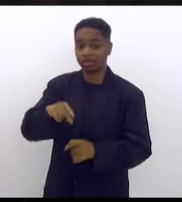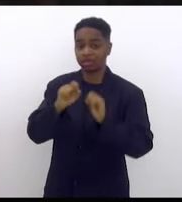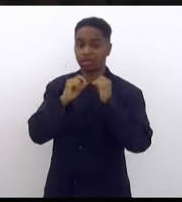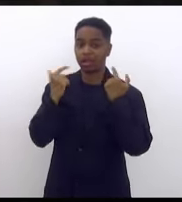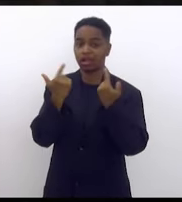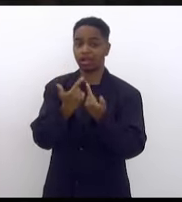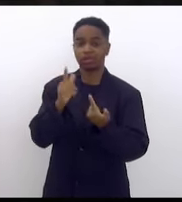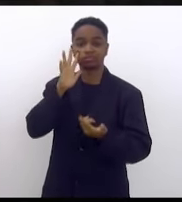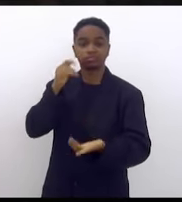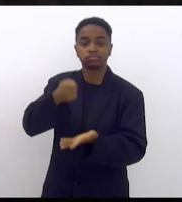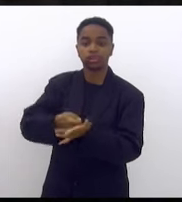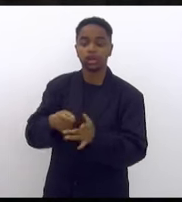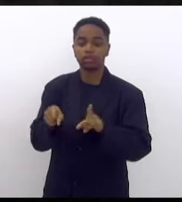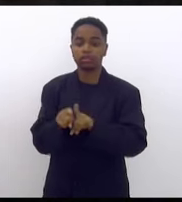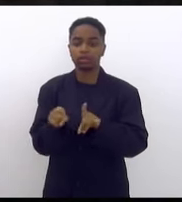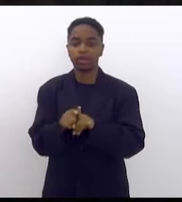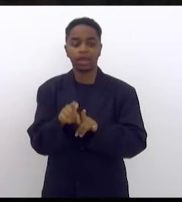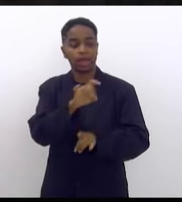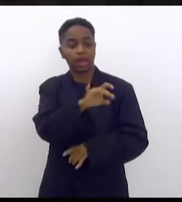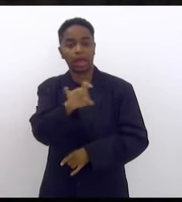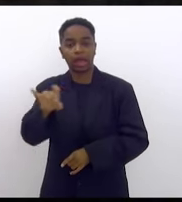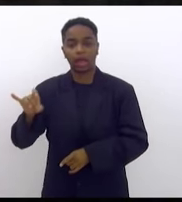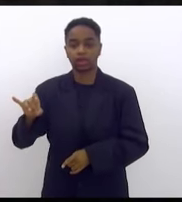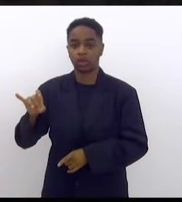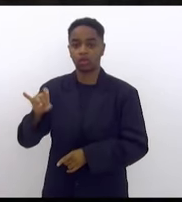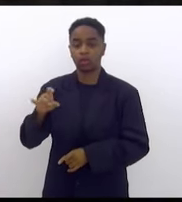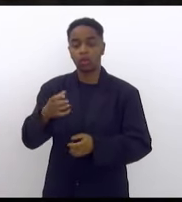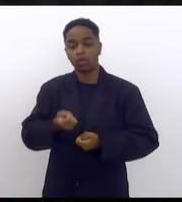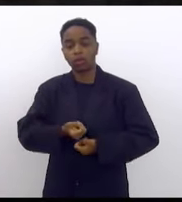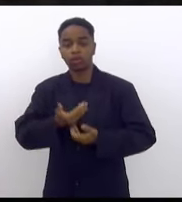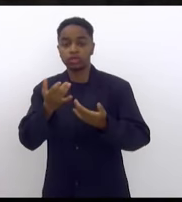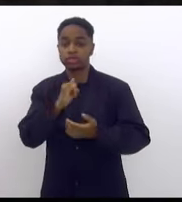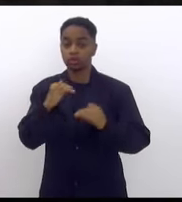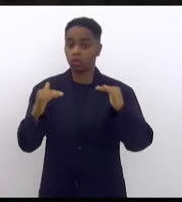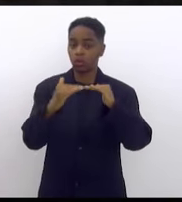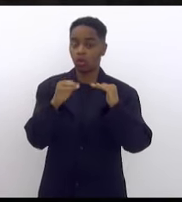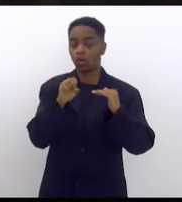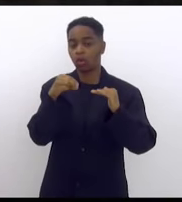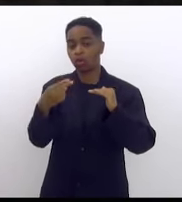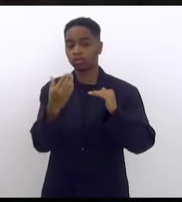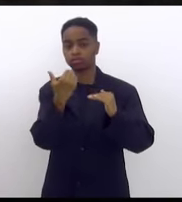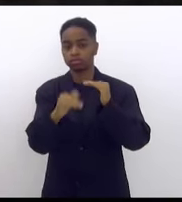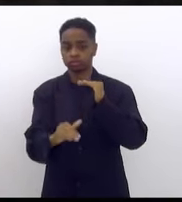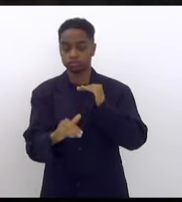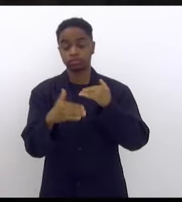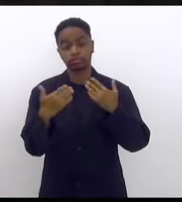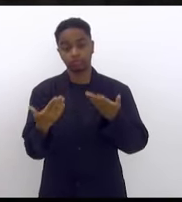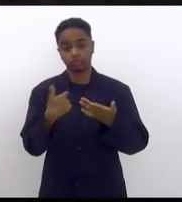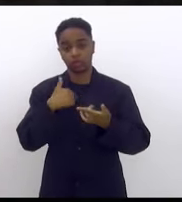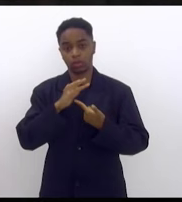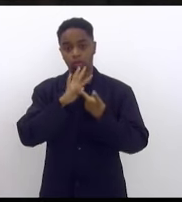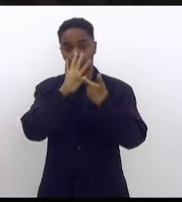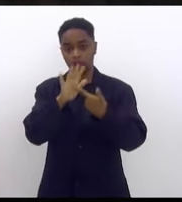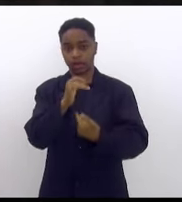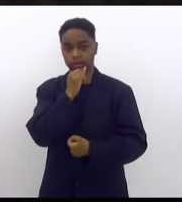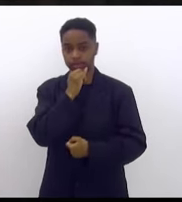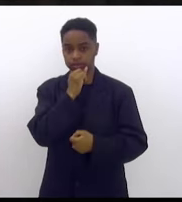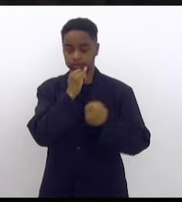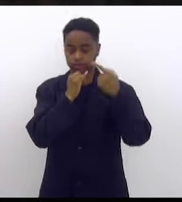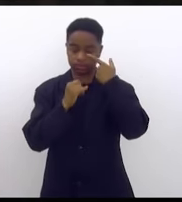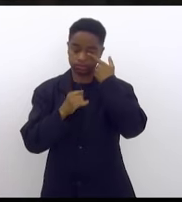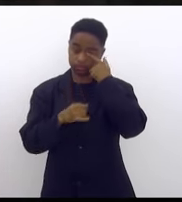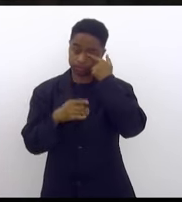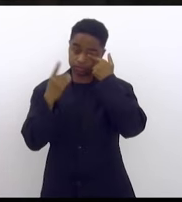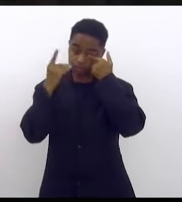e, no mérito, cada um expressar se é favorável ou contrário. Eu dou como exemplo, deputada Renata